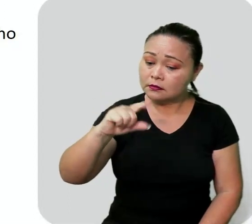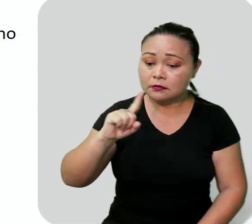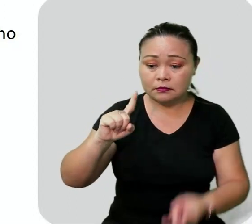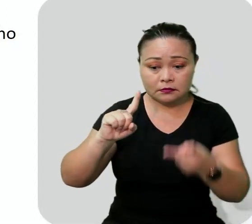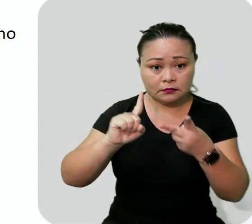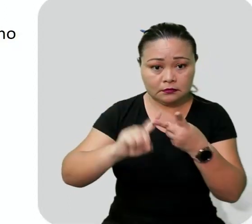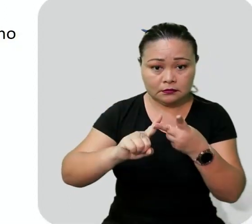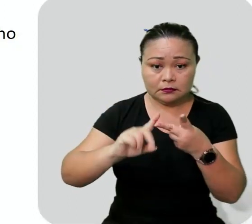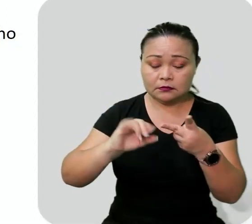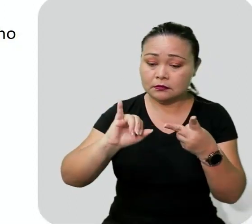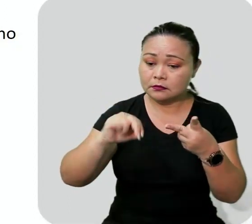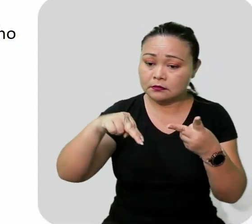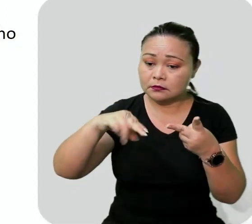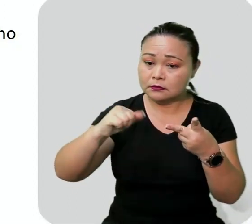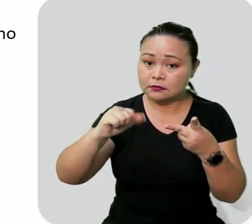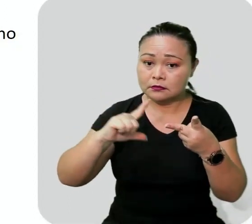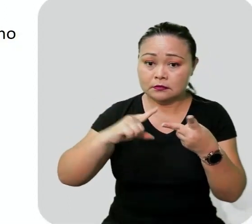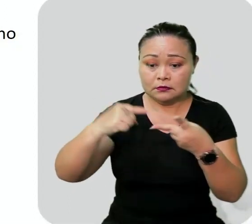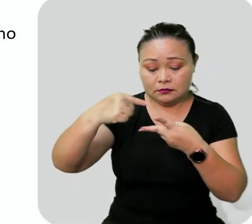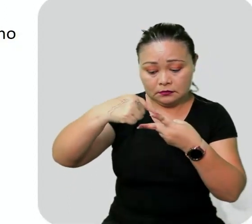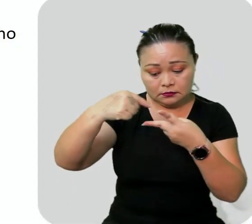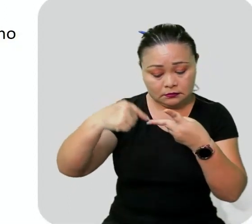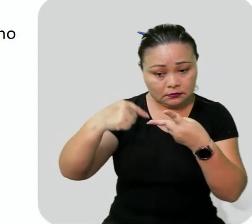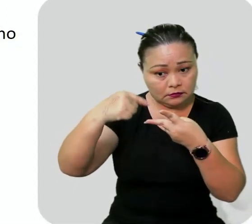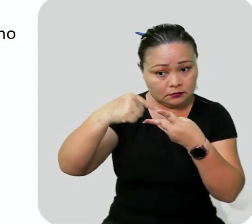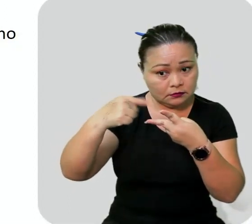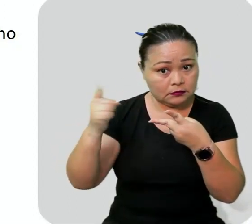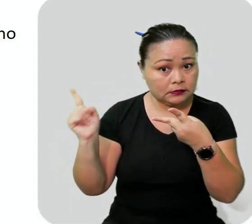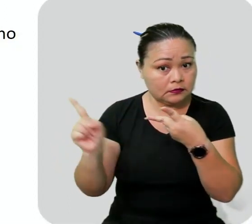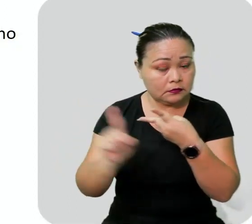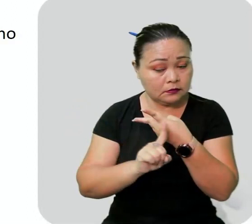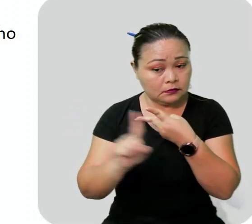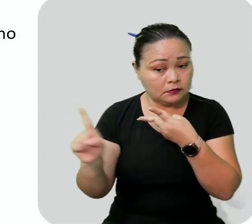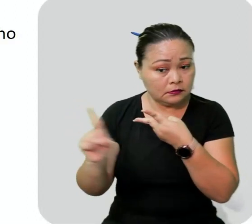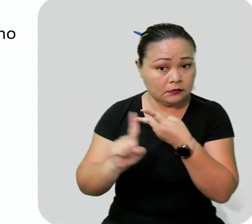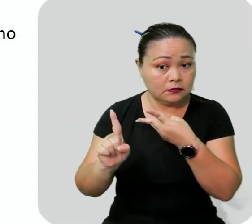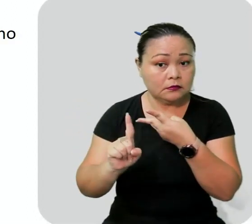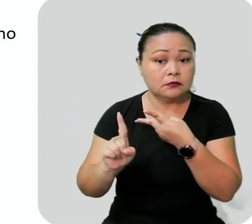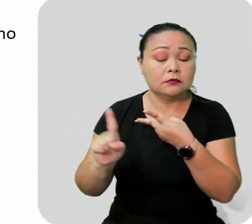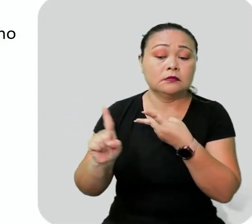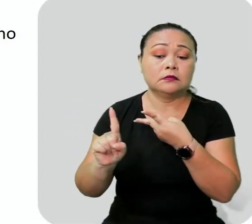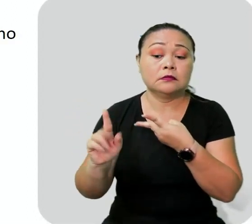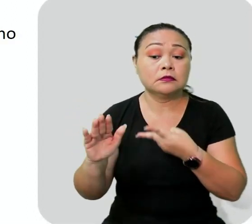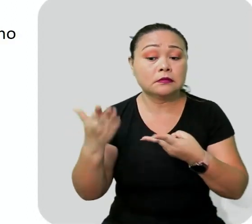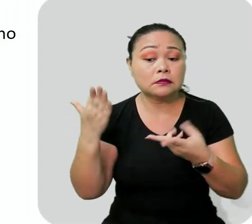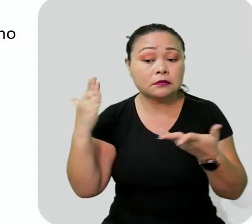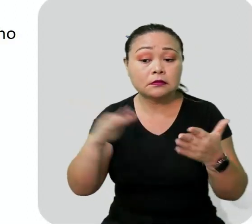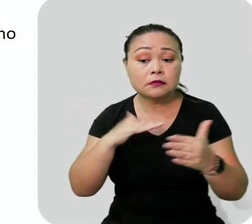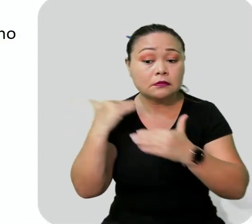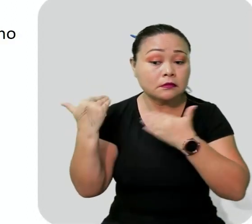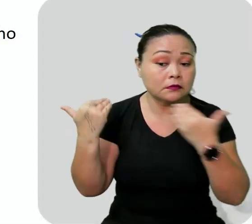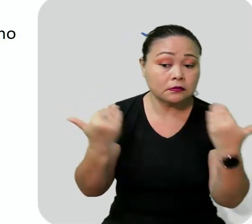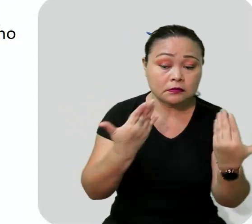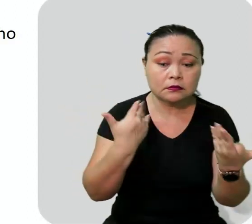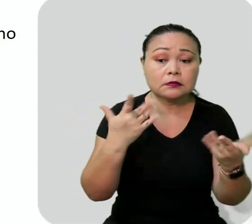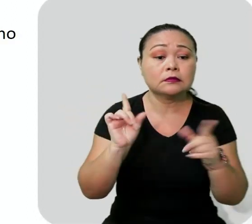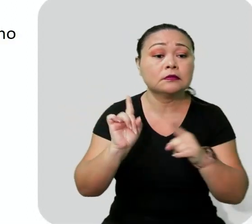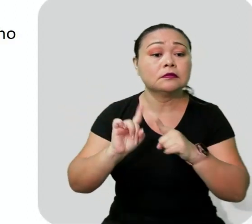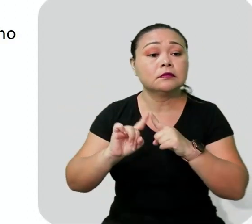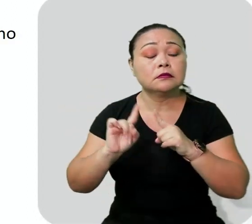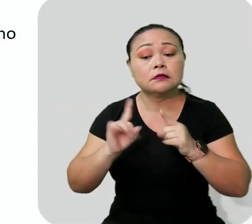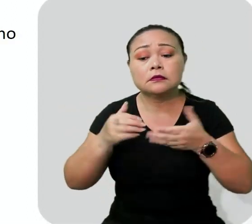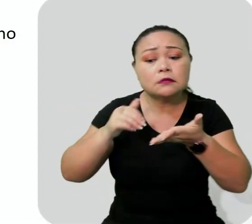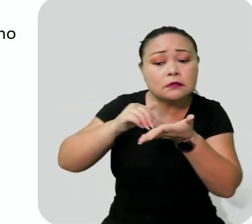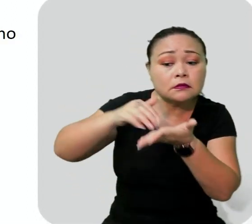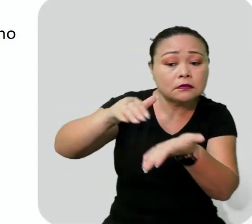os incas, vejam, não foram eliminados